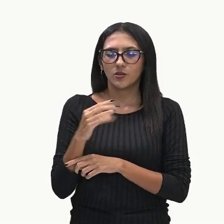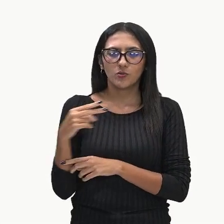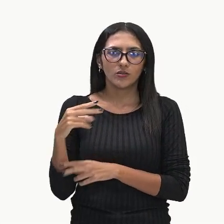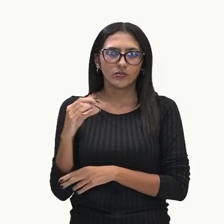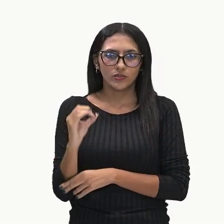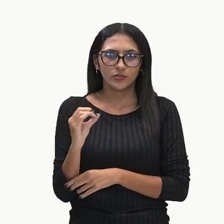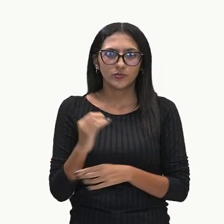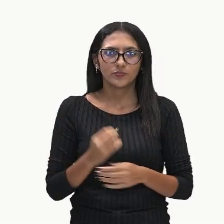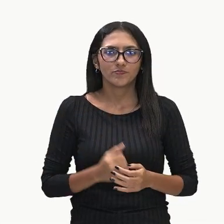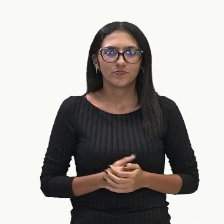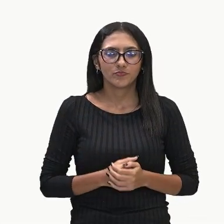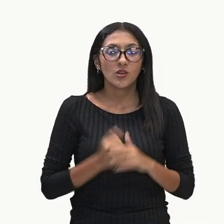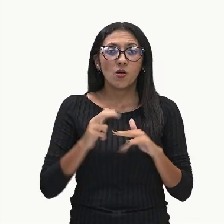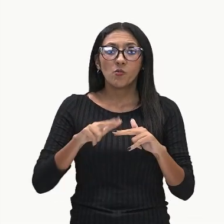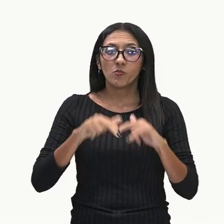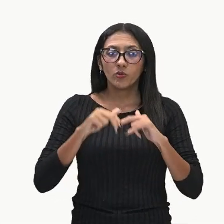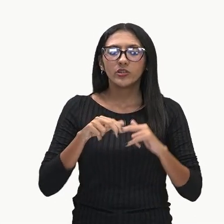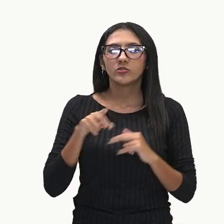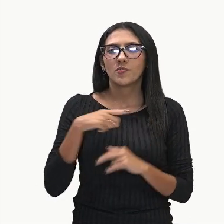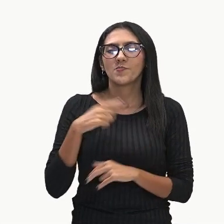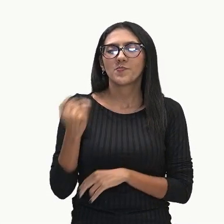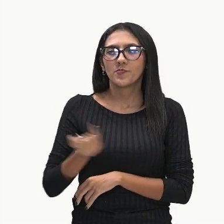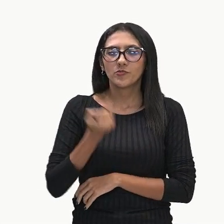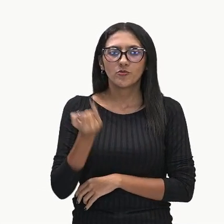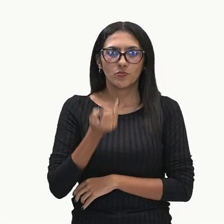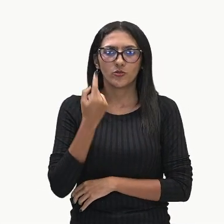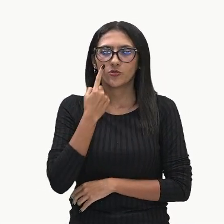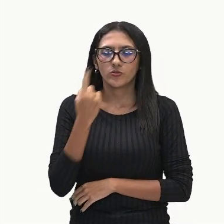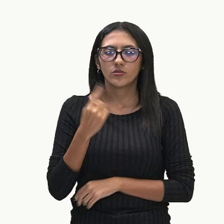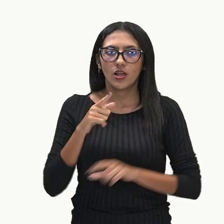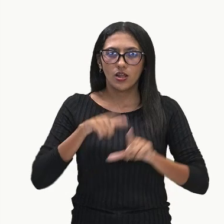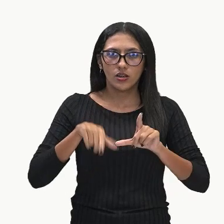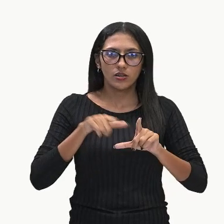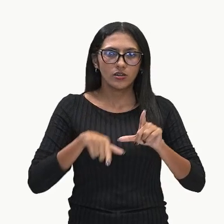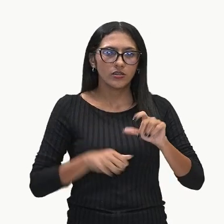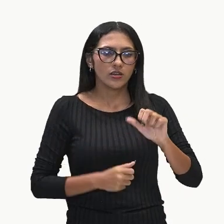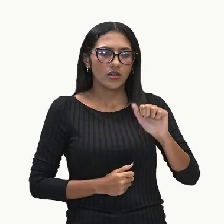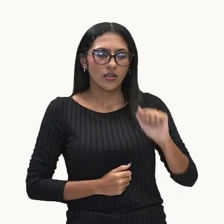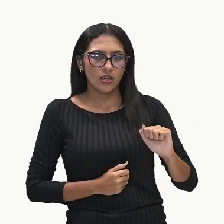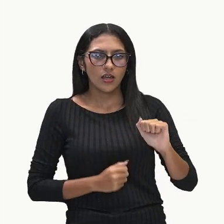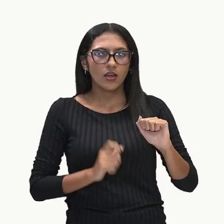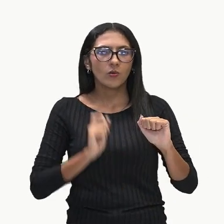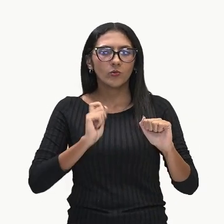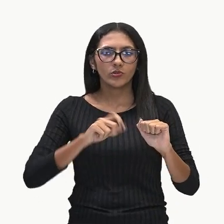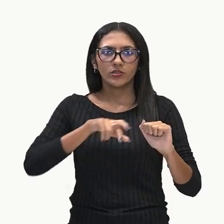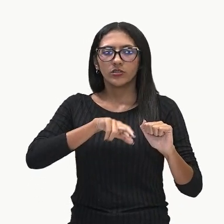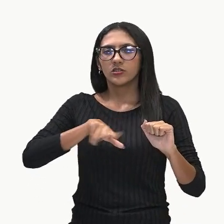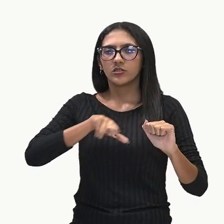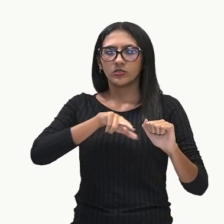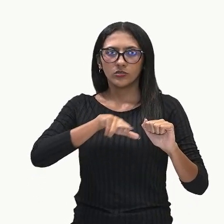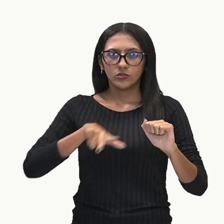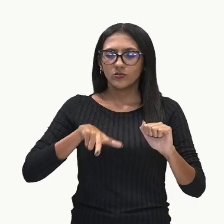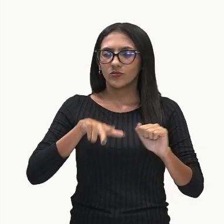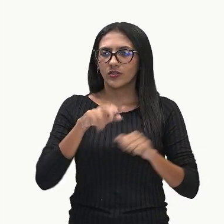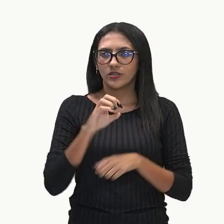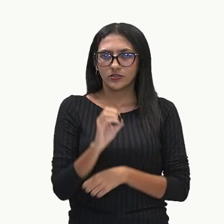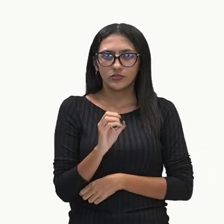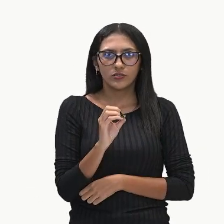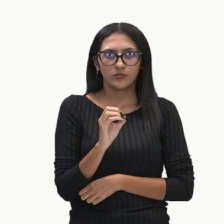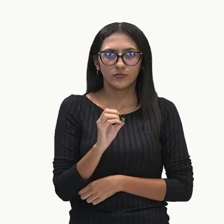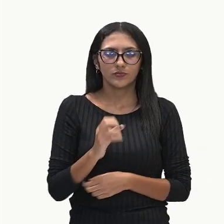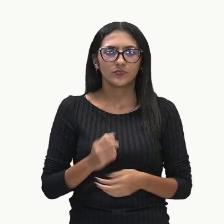é vital, é fundamental que o a, nesse caso, seja o quê? Diferente de